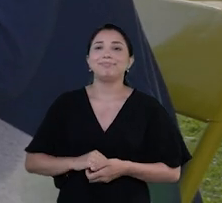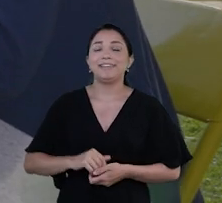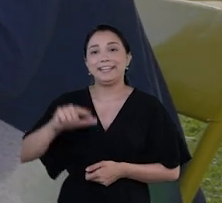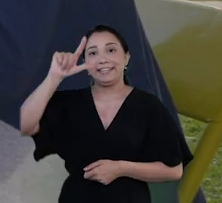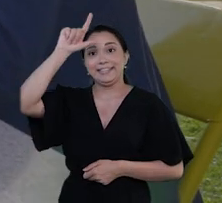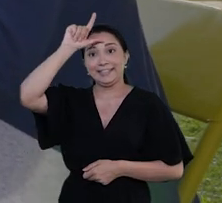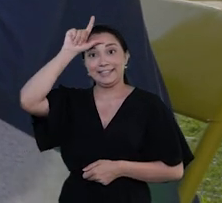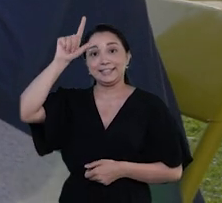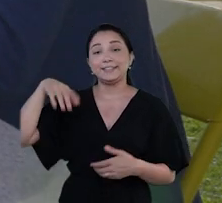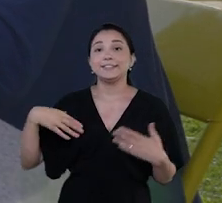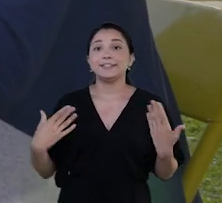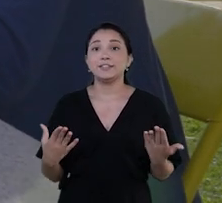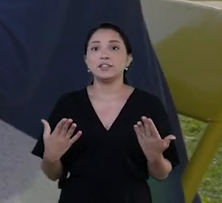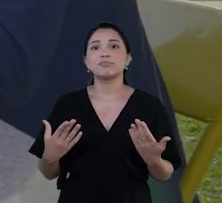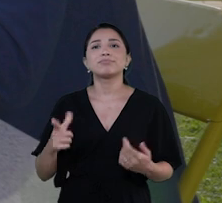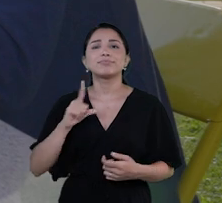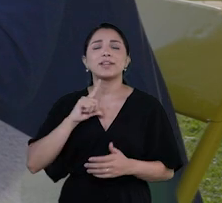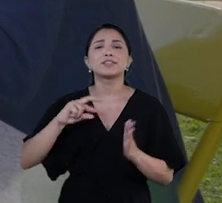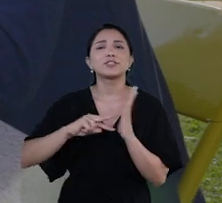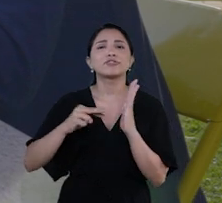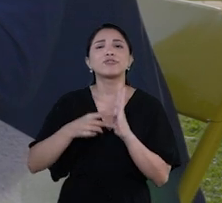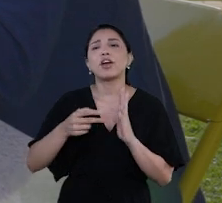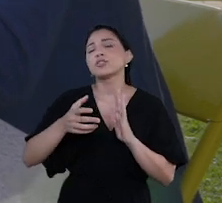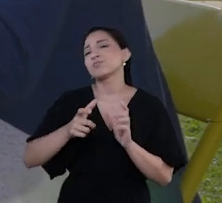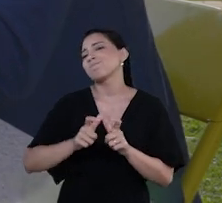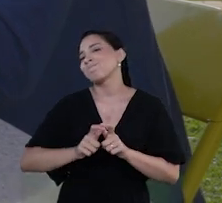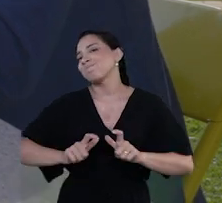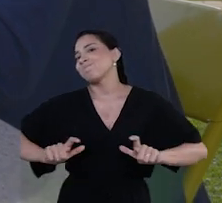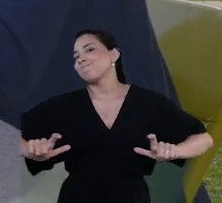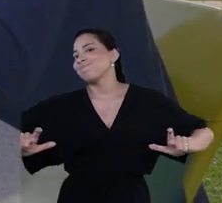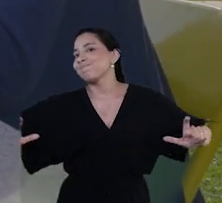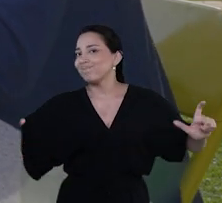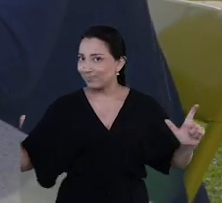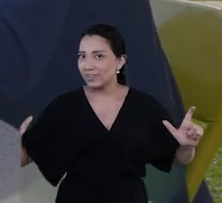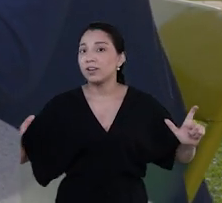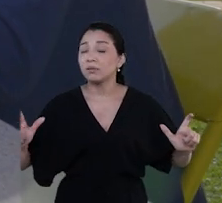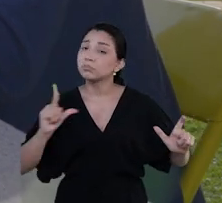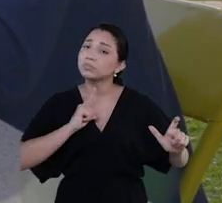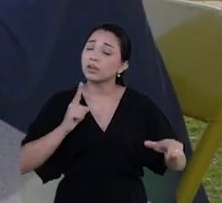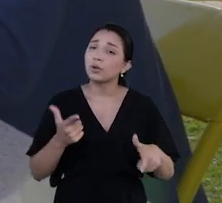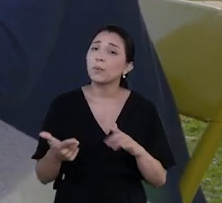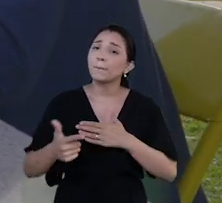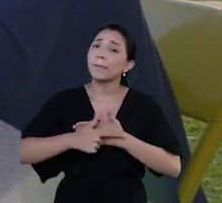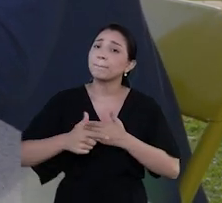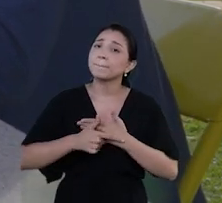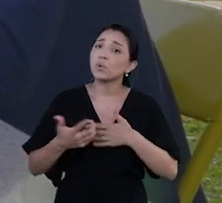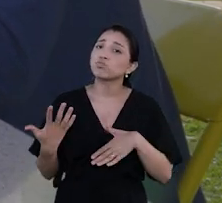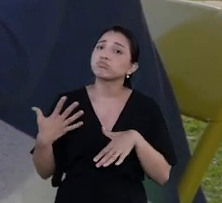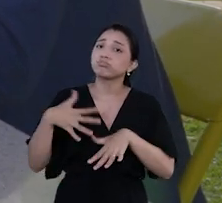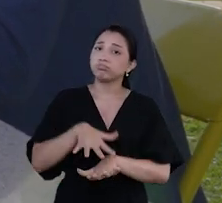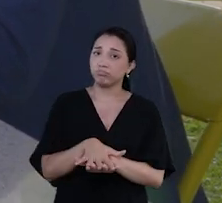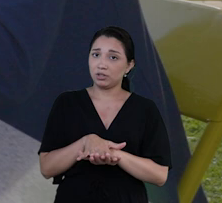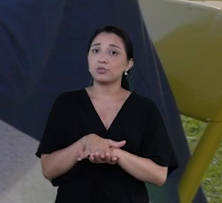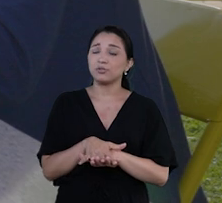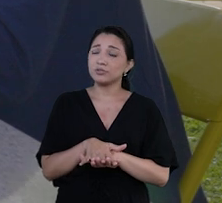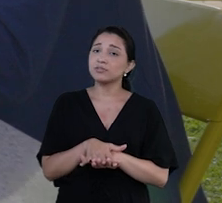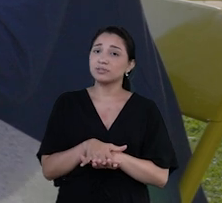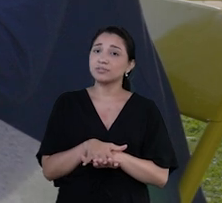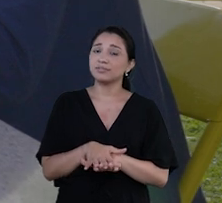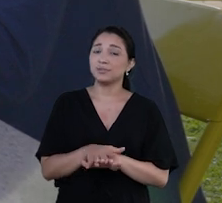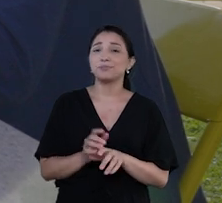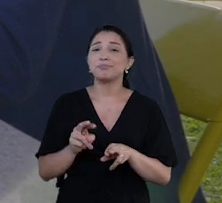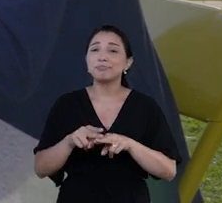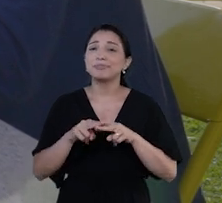num sentido bem amplo né do papel inclusivo e por isso tem tudo a ver né com o tema do conexões